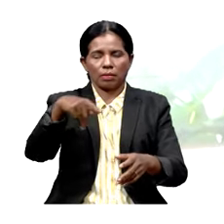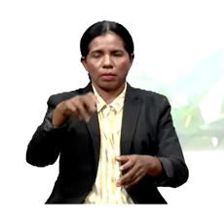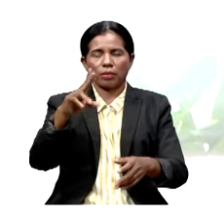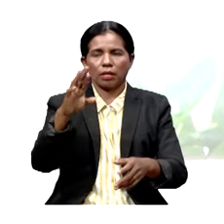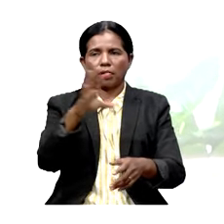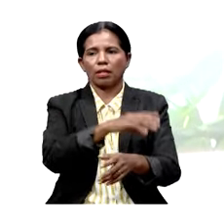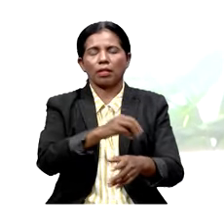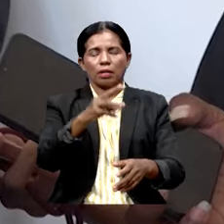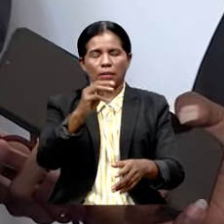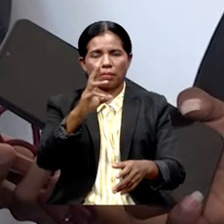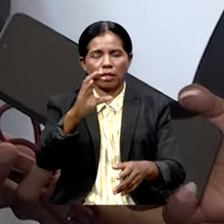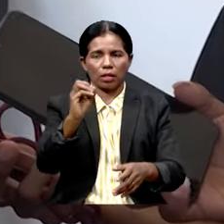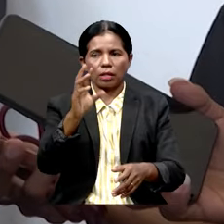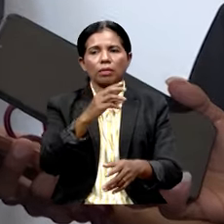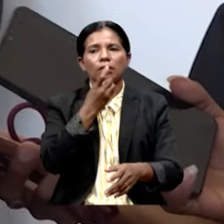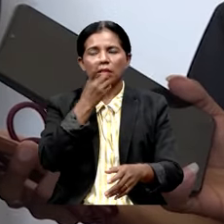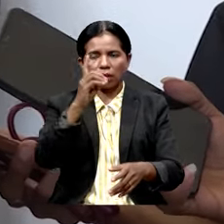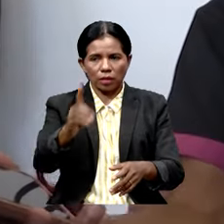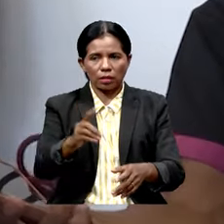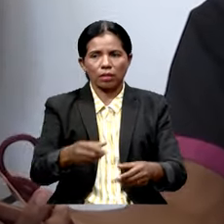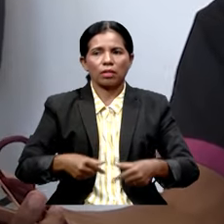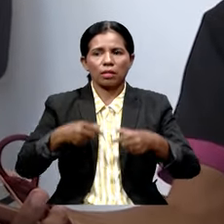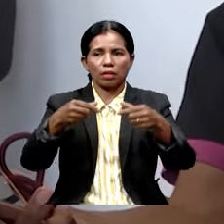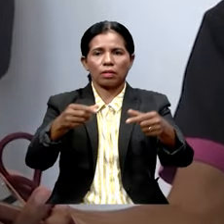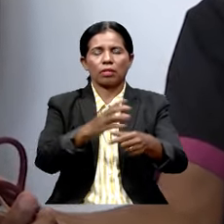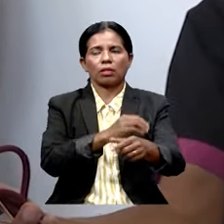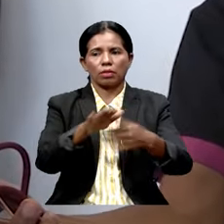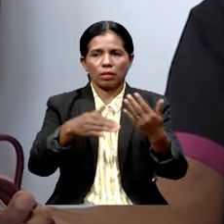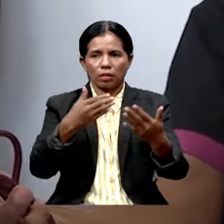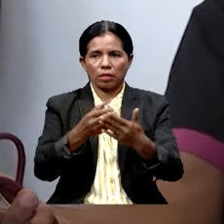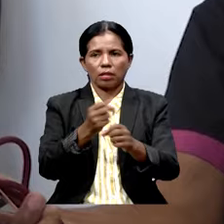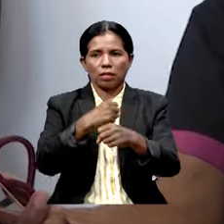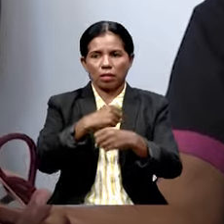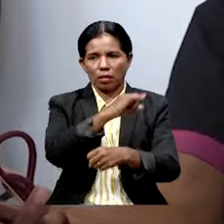Floresta, Marcos da Cruz, declara ona se entrega ba parte relevante hori halo